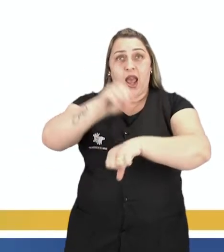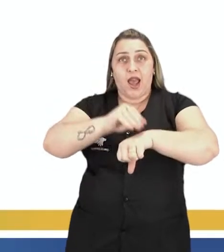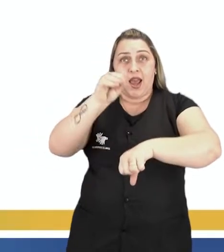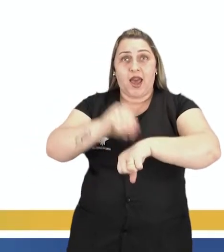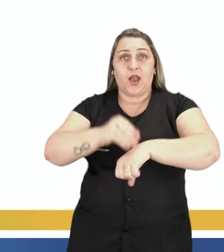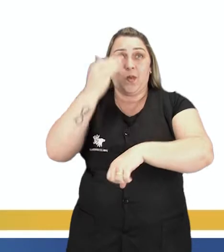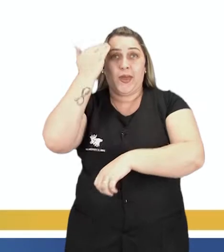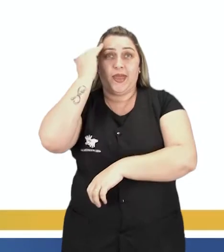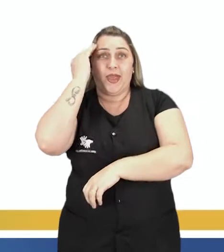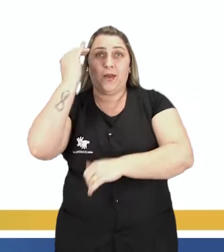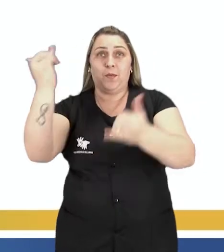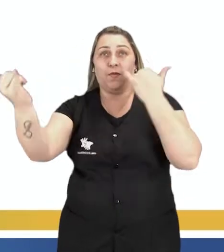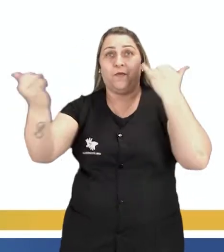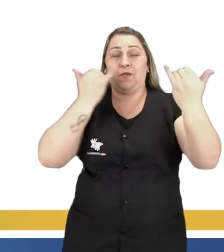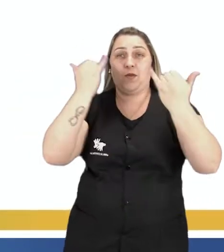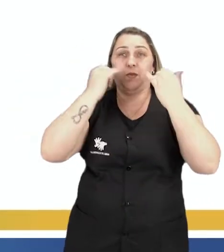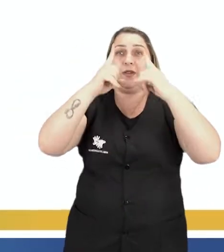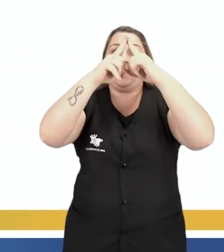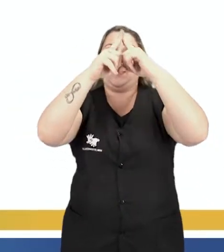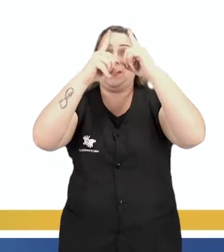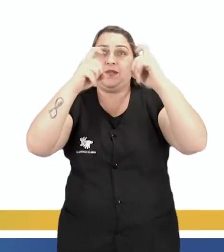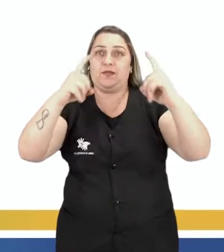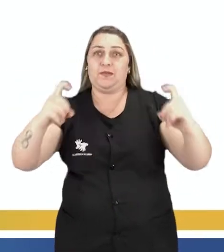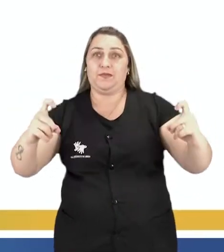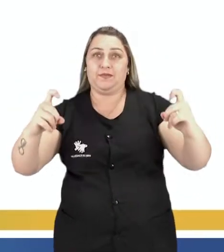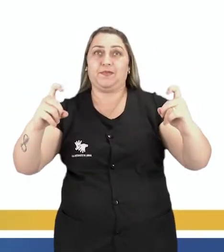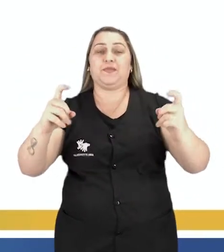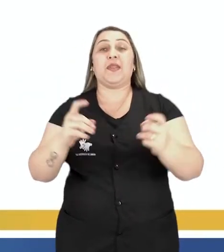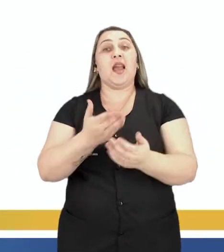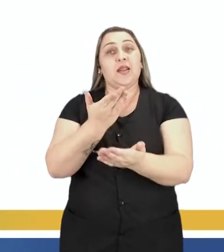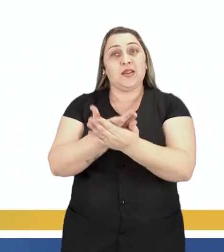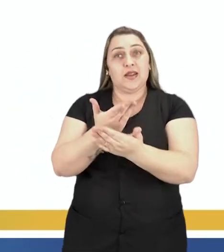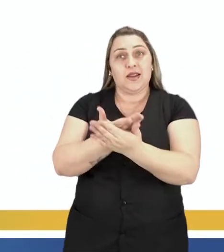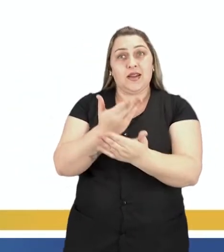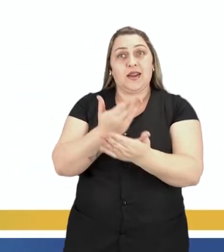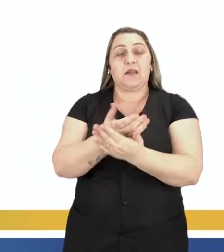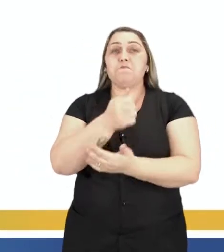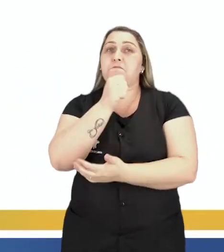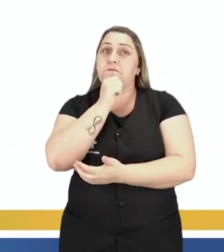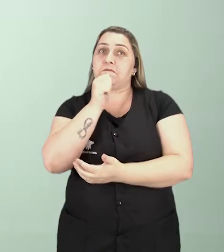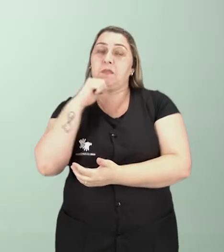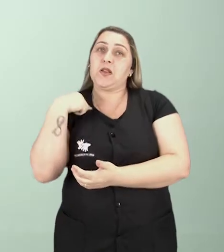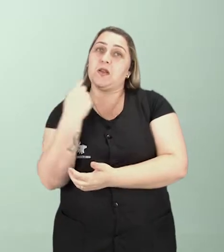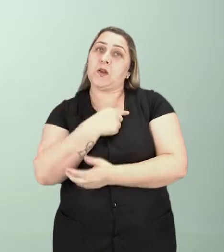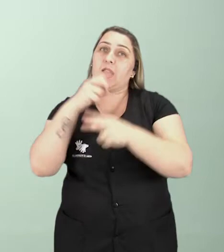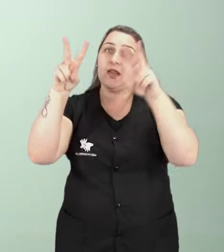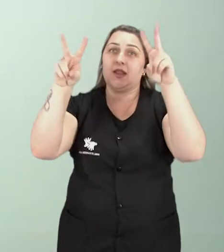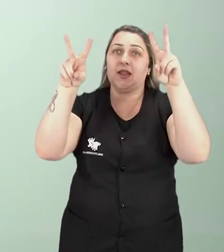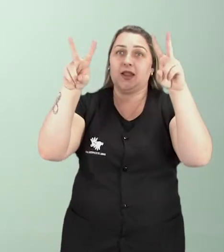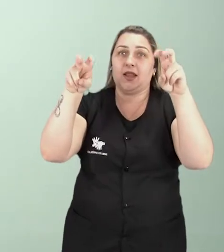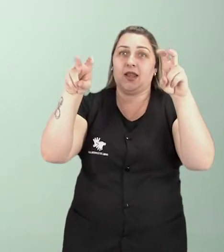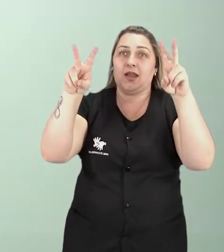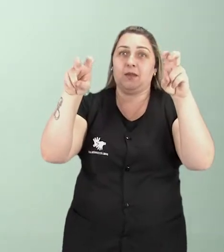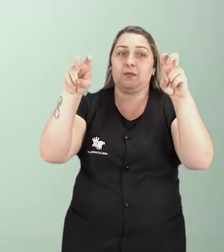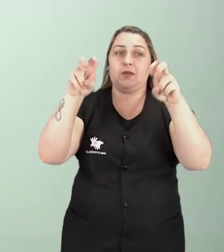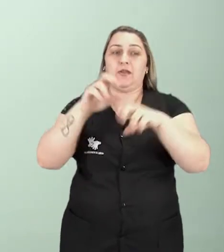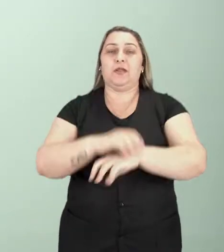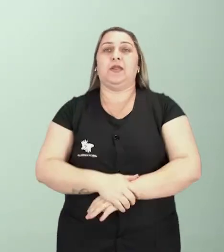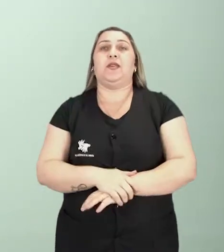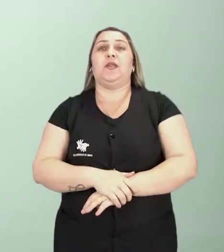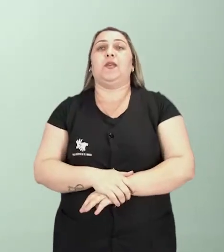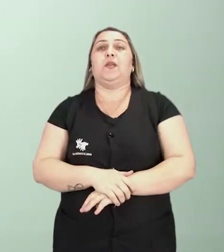e interpretação de informações e dados científicos. Essa aula ainda é na nossa temática de